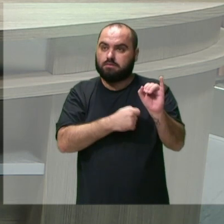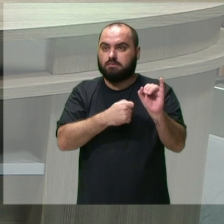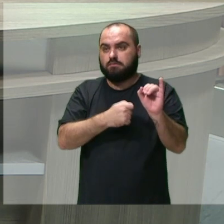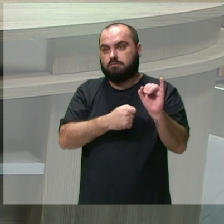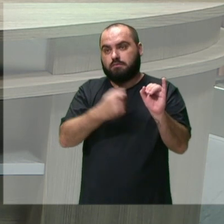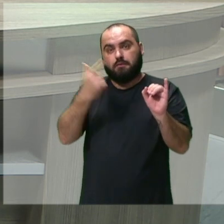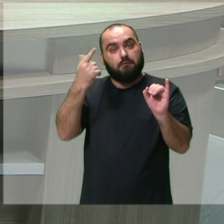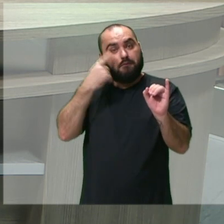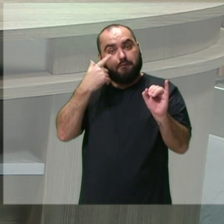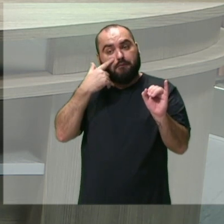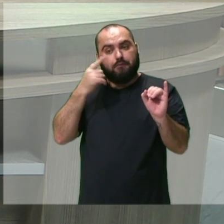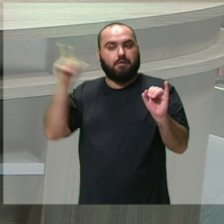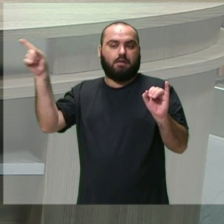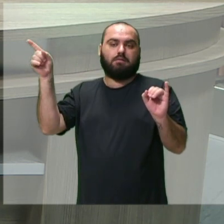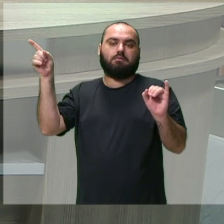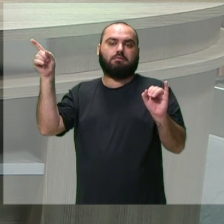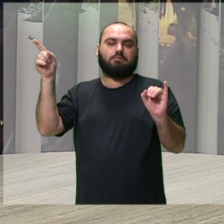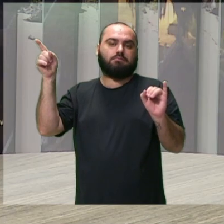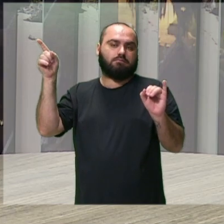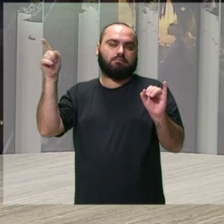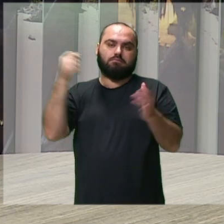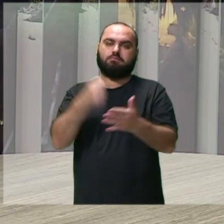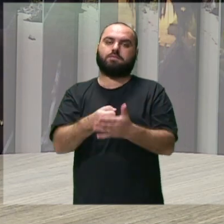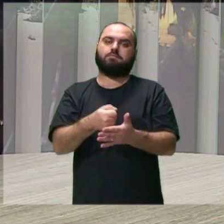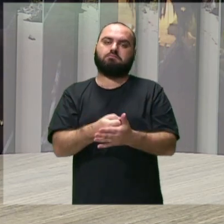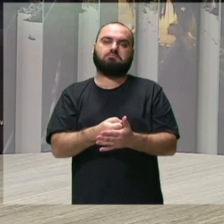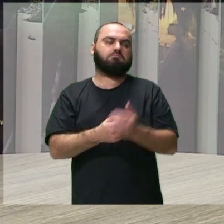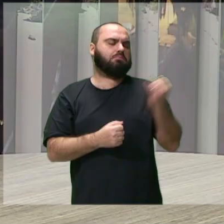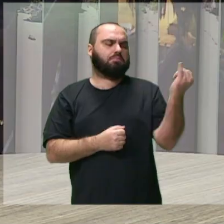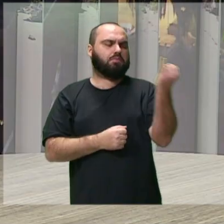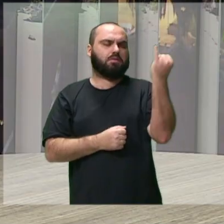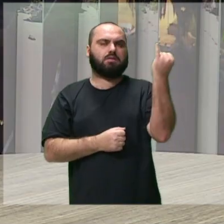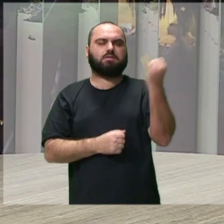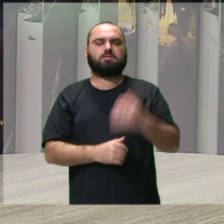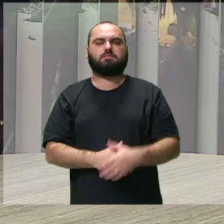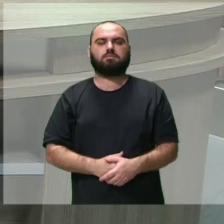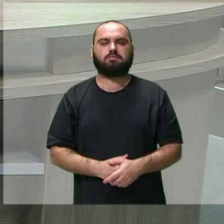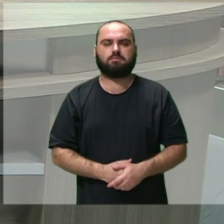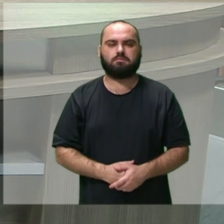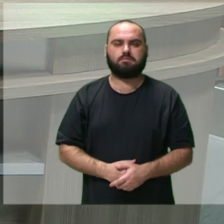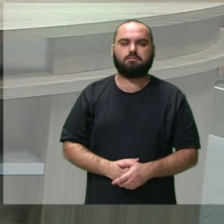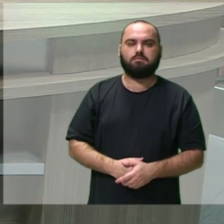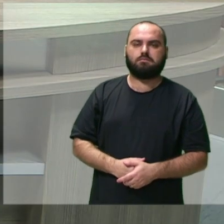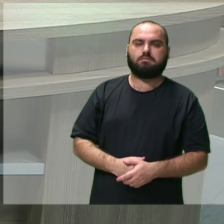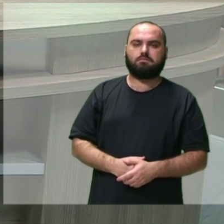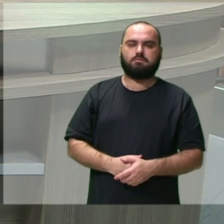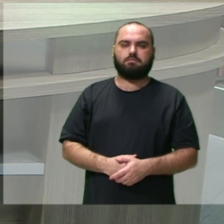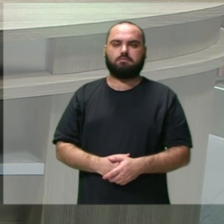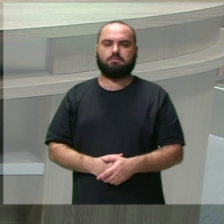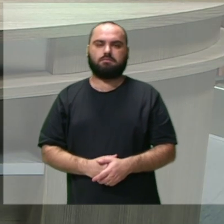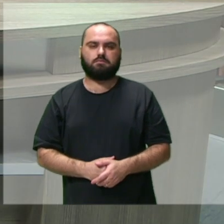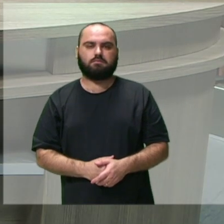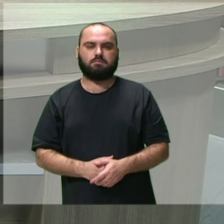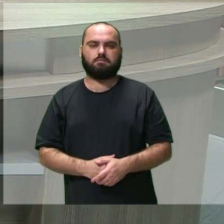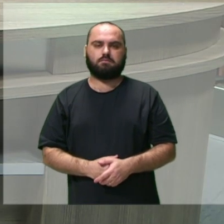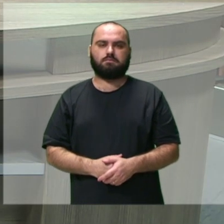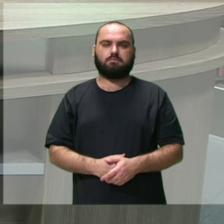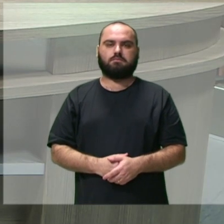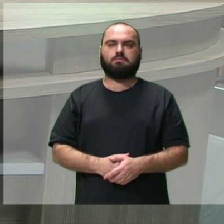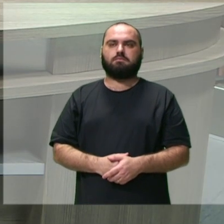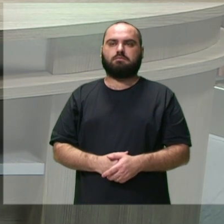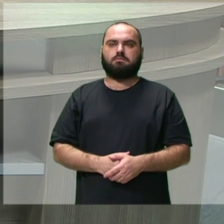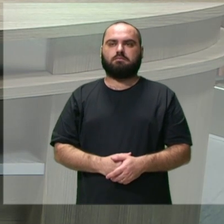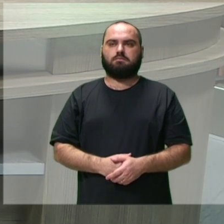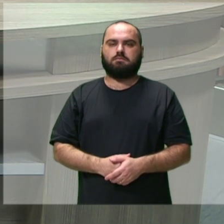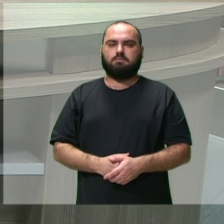passar por esses elementos. Então, eu acho assim, ele bastante representativo da cidade também. E outra coisa são